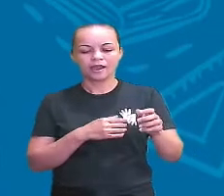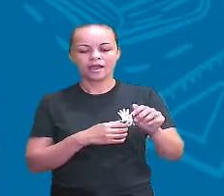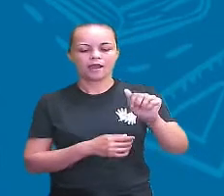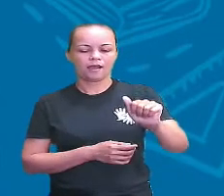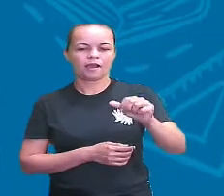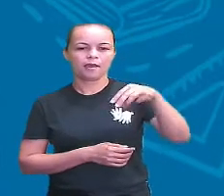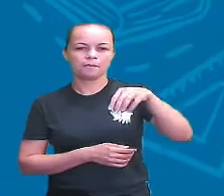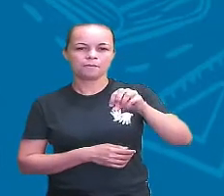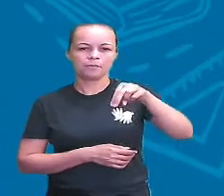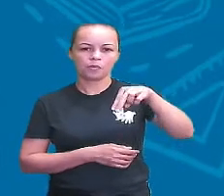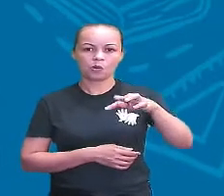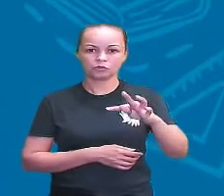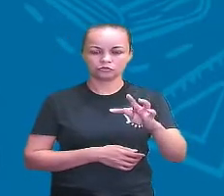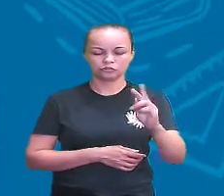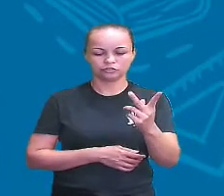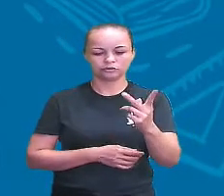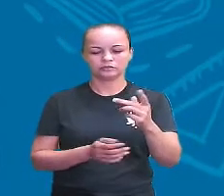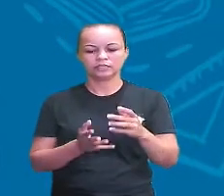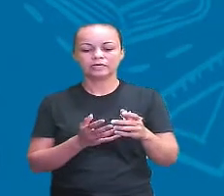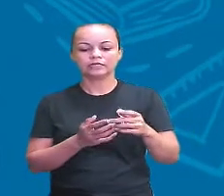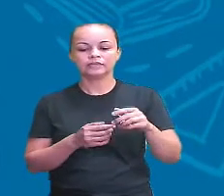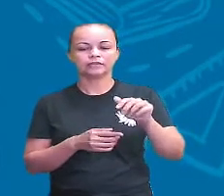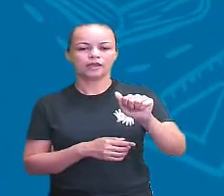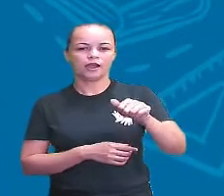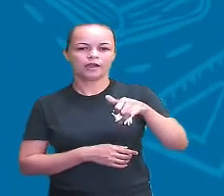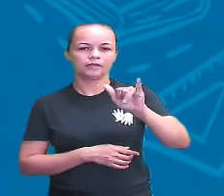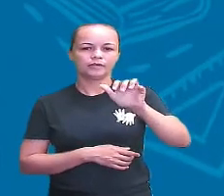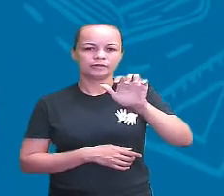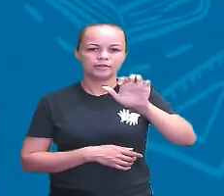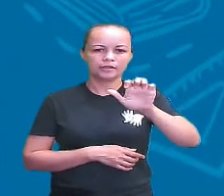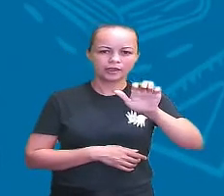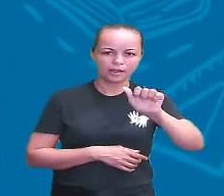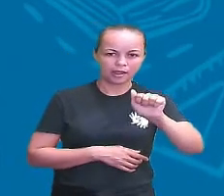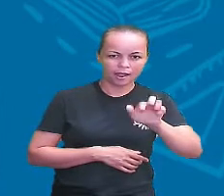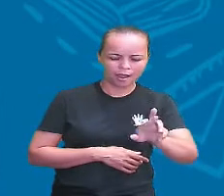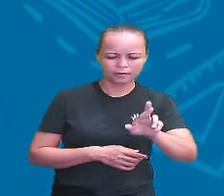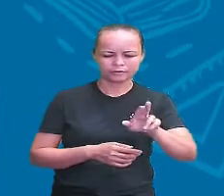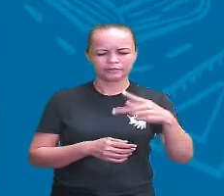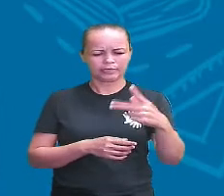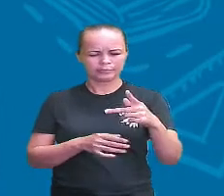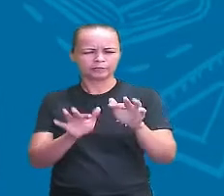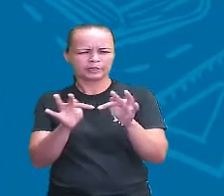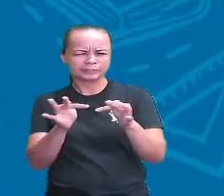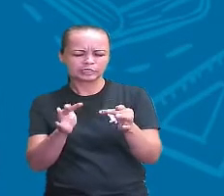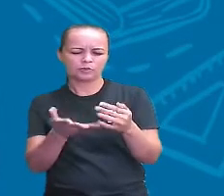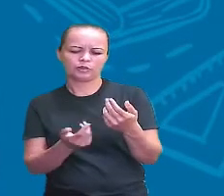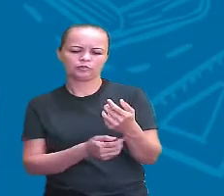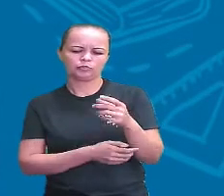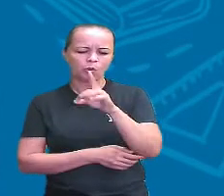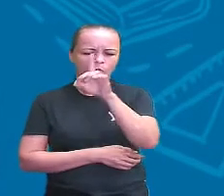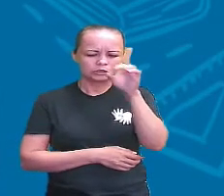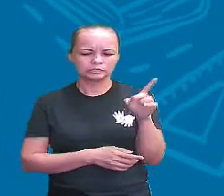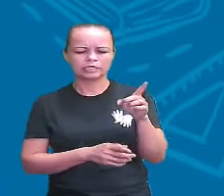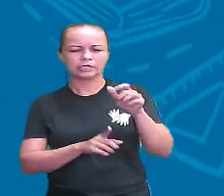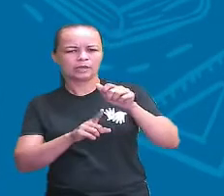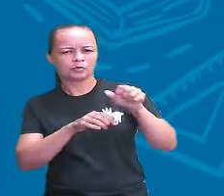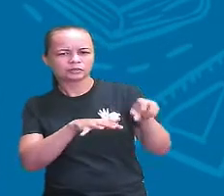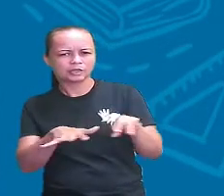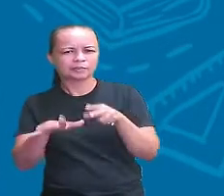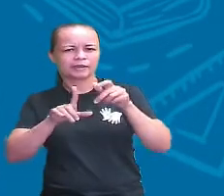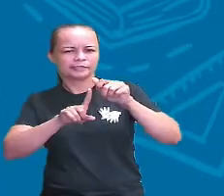mês. A, mas a palavra year, por ano. Simples. Esse A aí, ele vai te facilitar e muito,